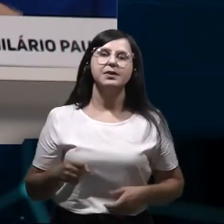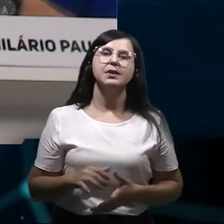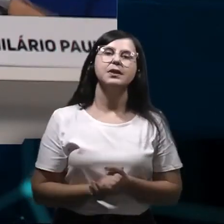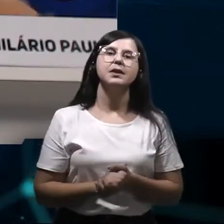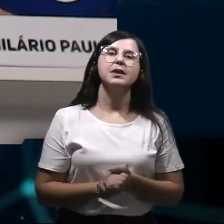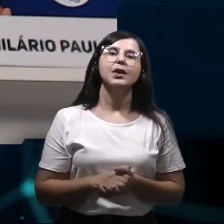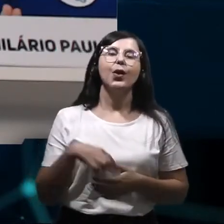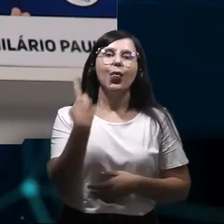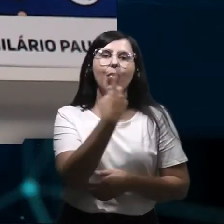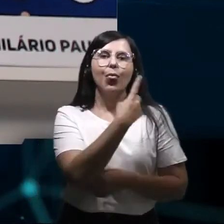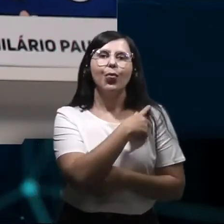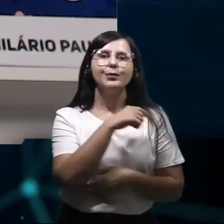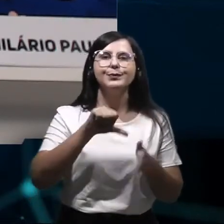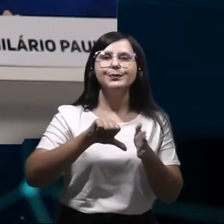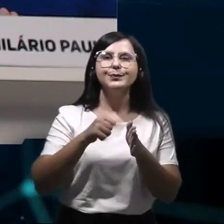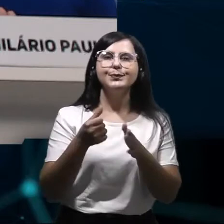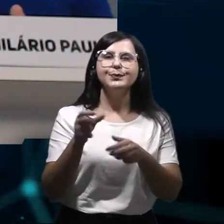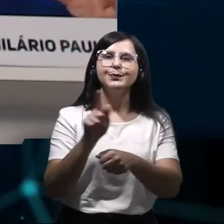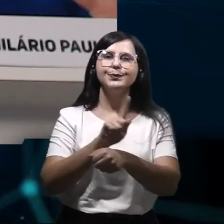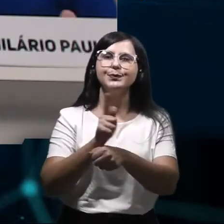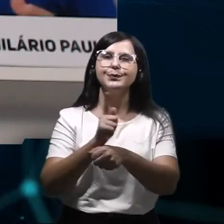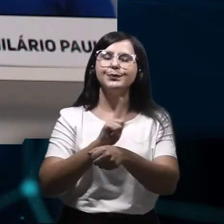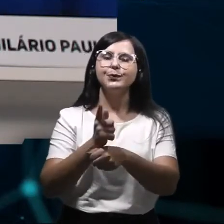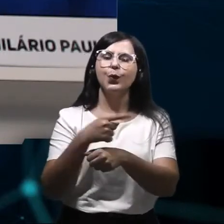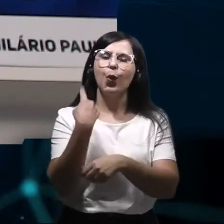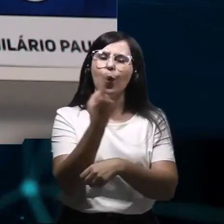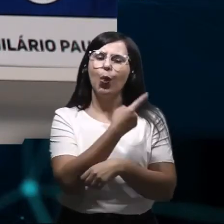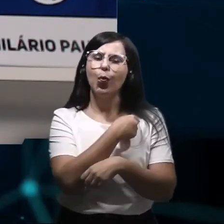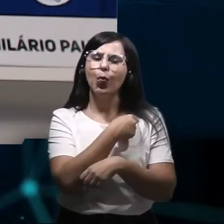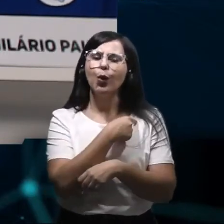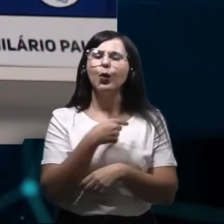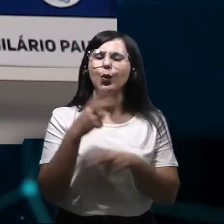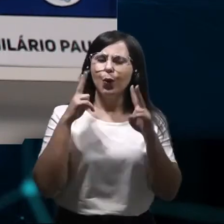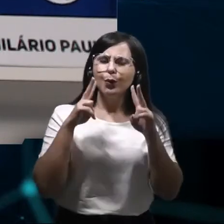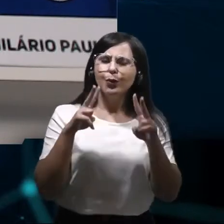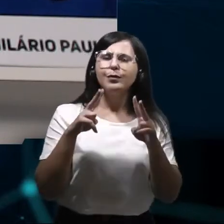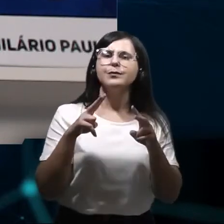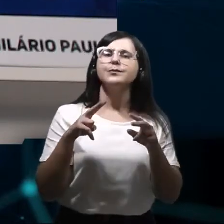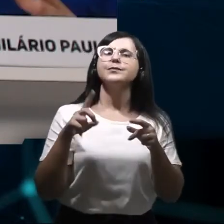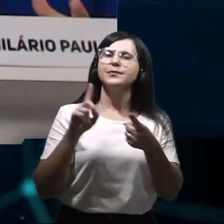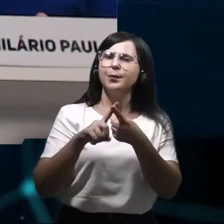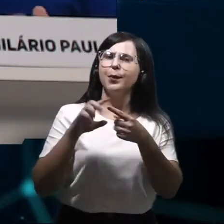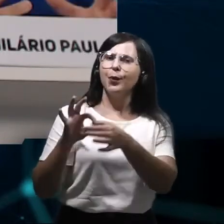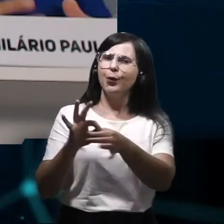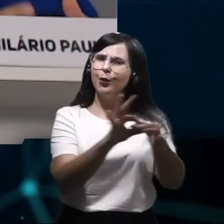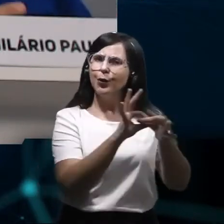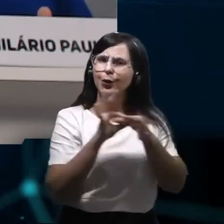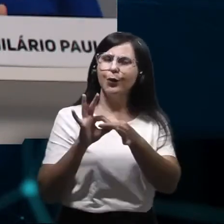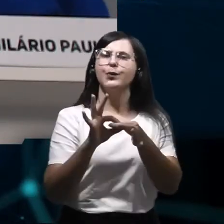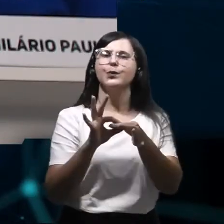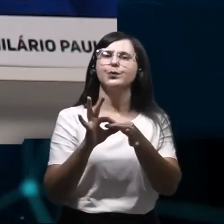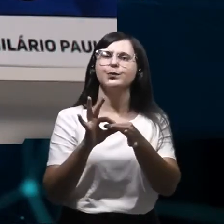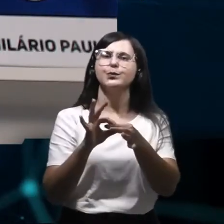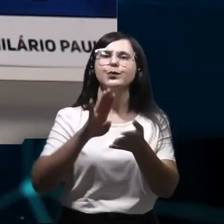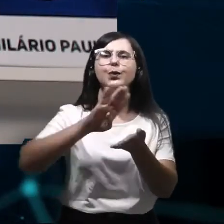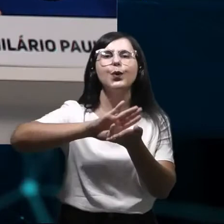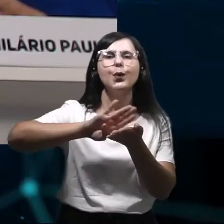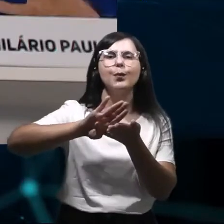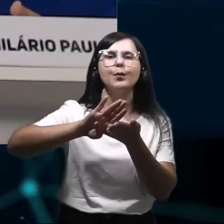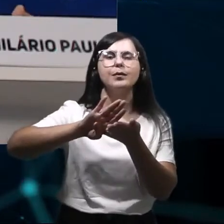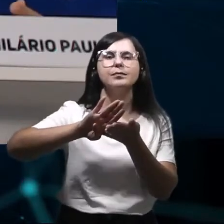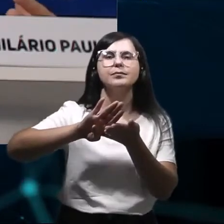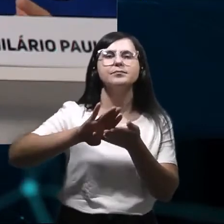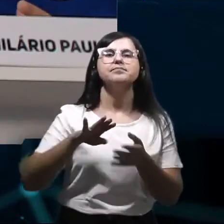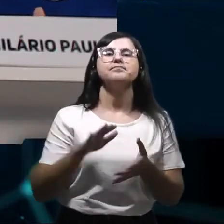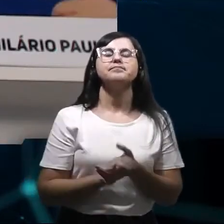gente focou aqui no Distrito de São Domingos e fizemos uma parceria com o Banco do Brasil com relação à ABB Comunidade. É